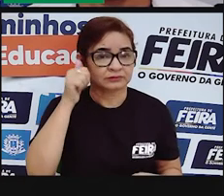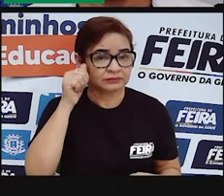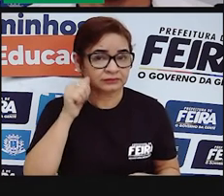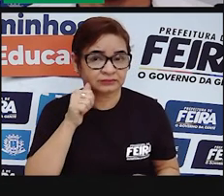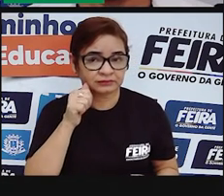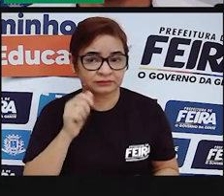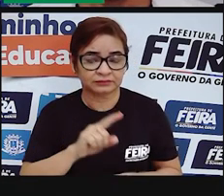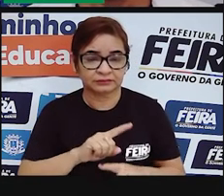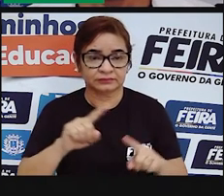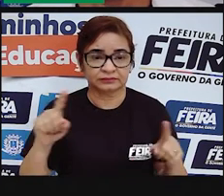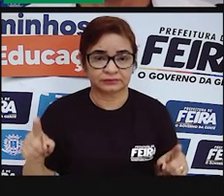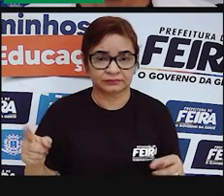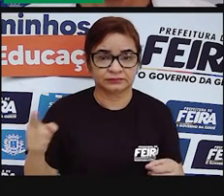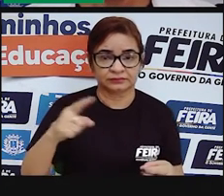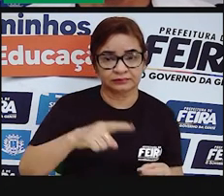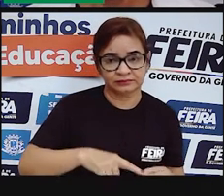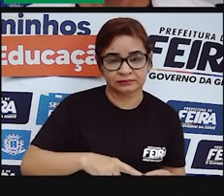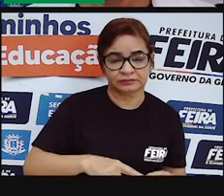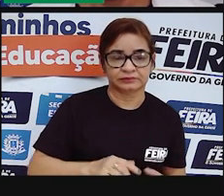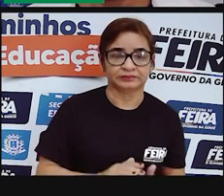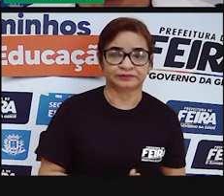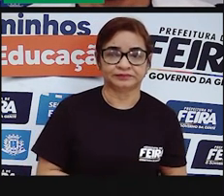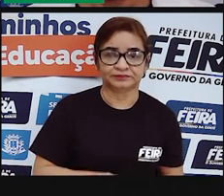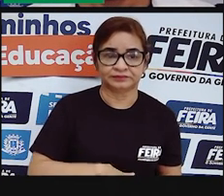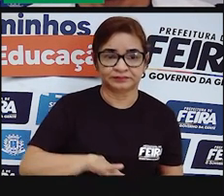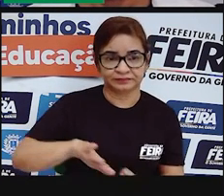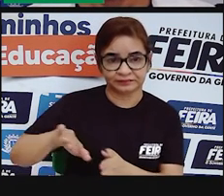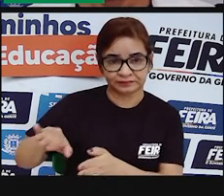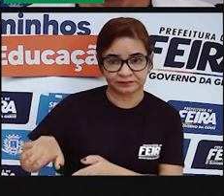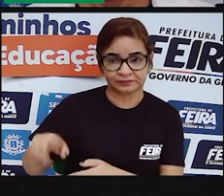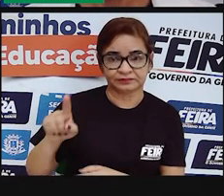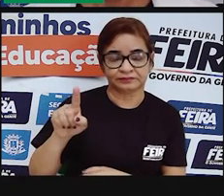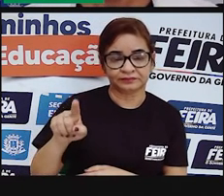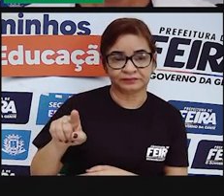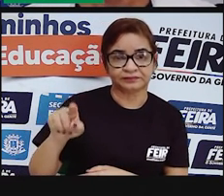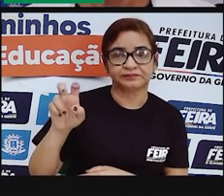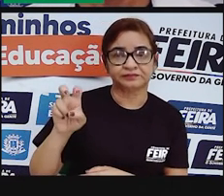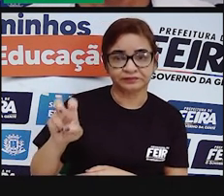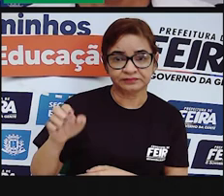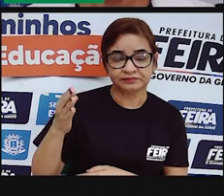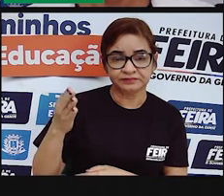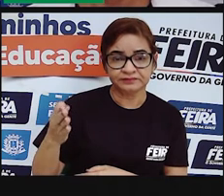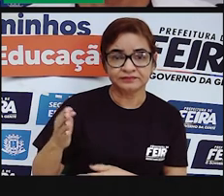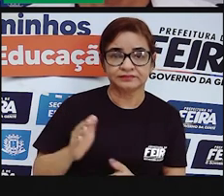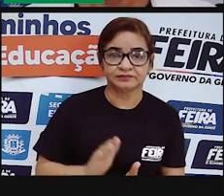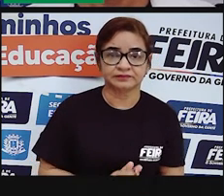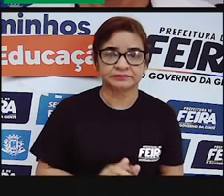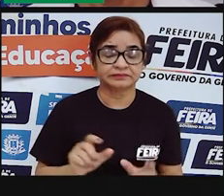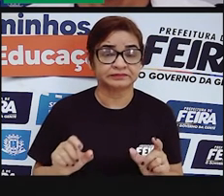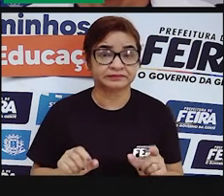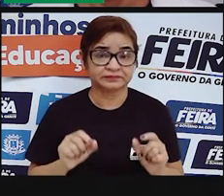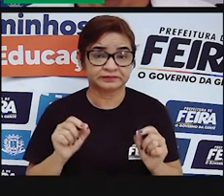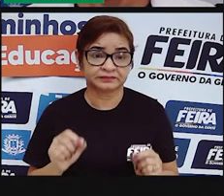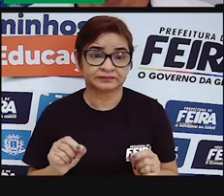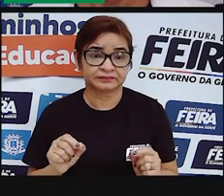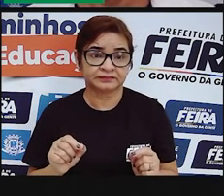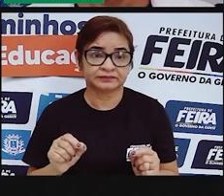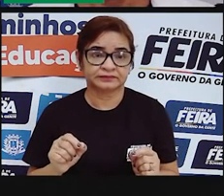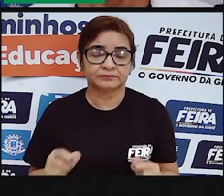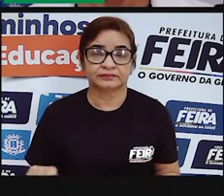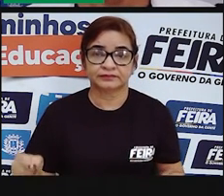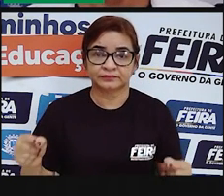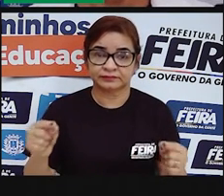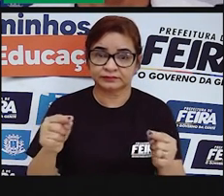frase subsequente. Isso é o zeugma. Seguindo, silepse.